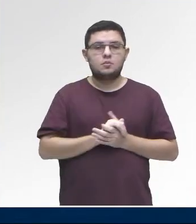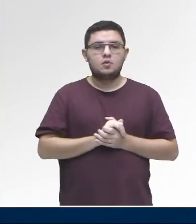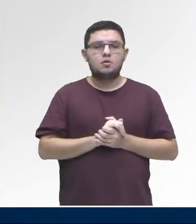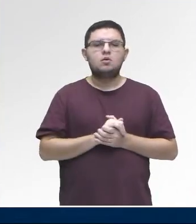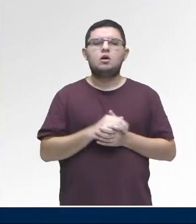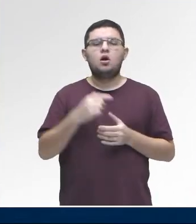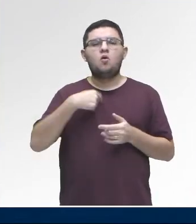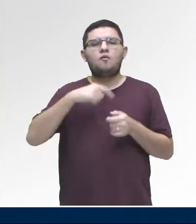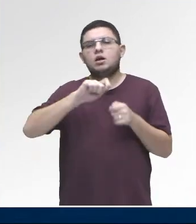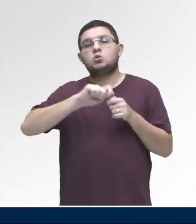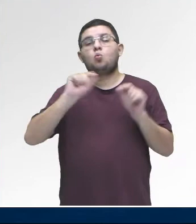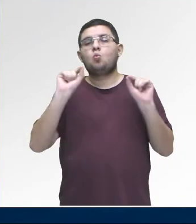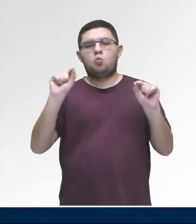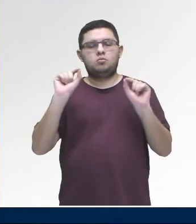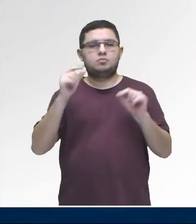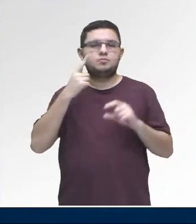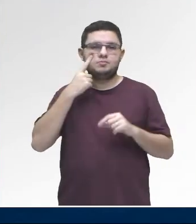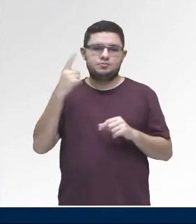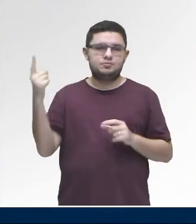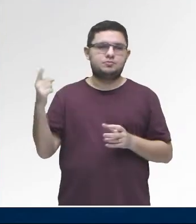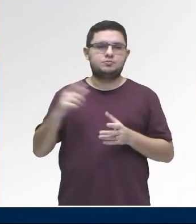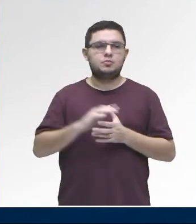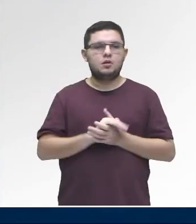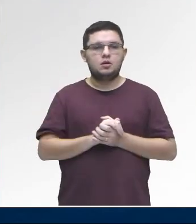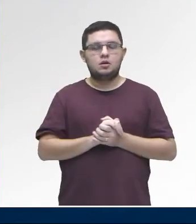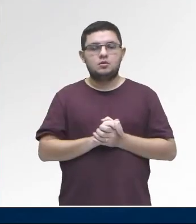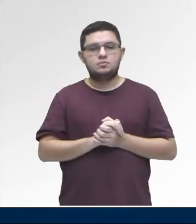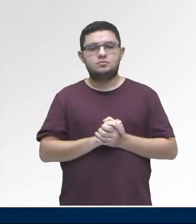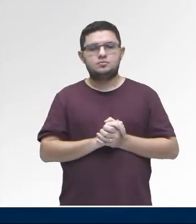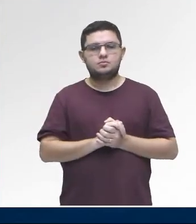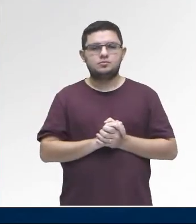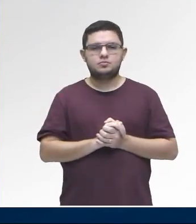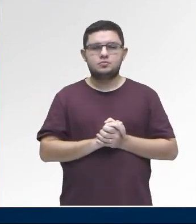vou pegar as